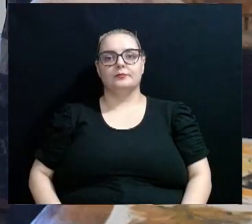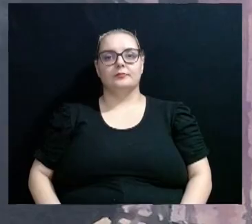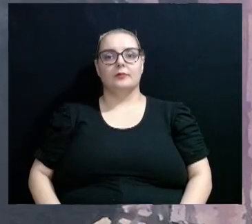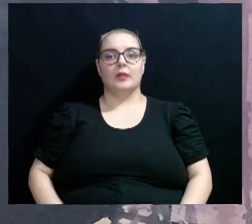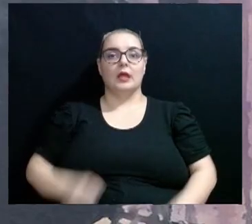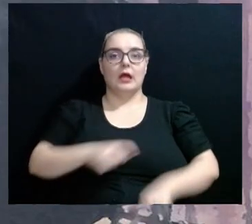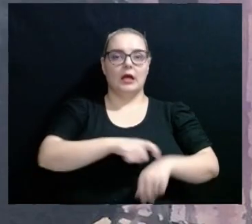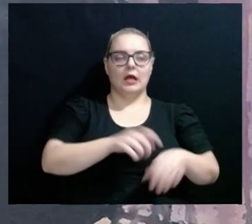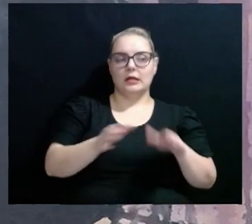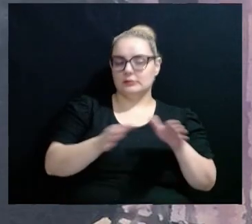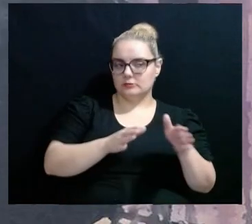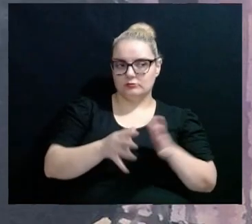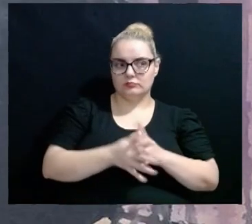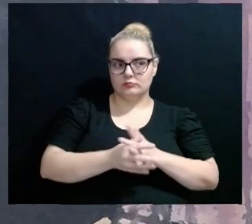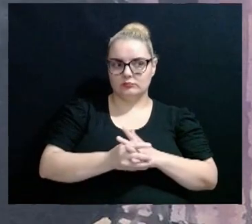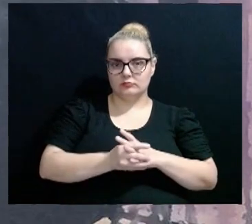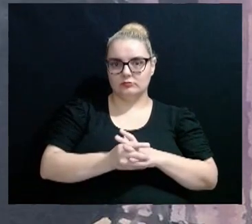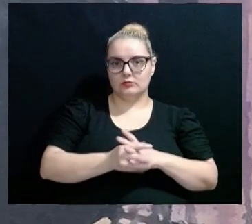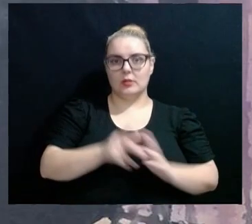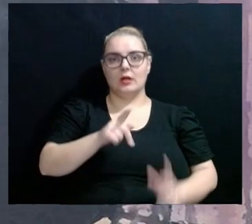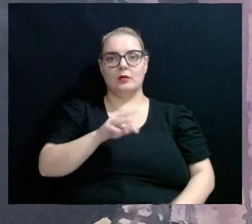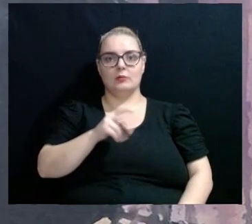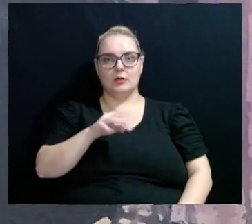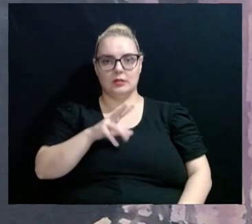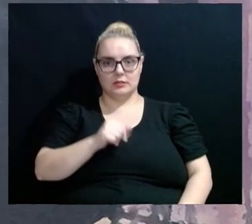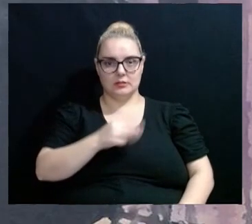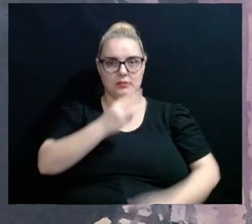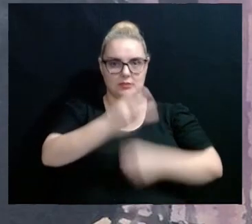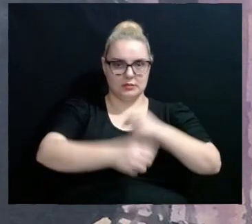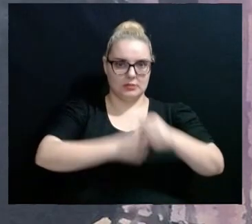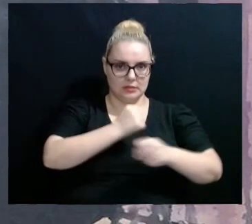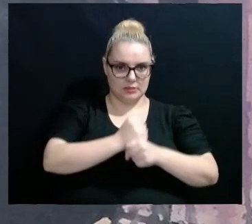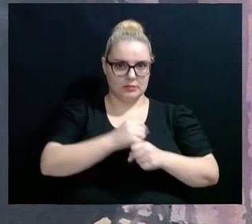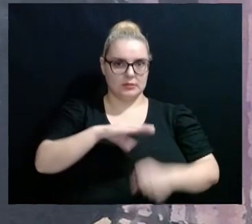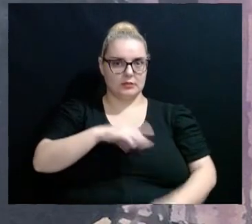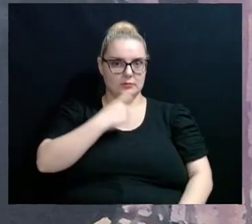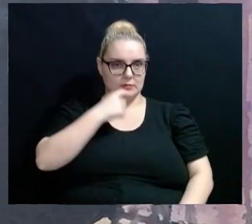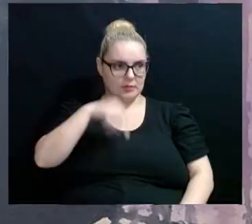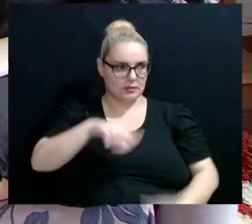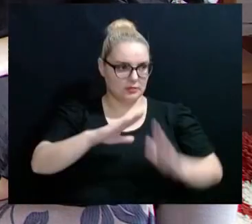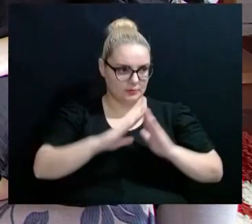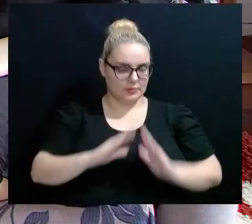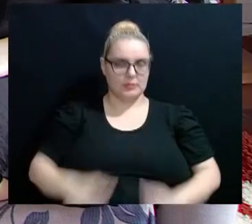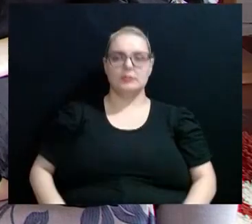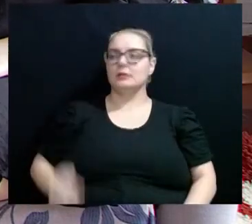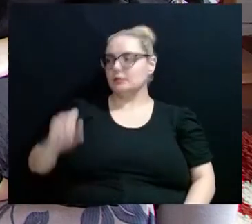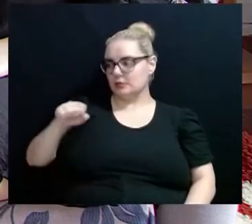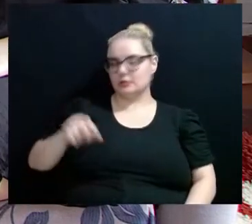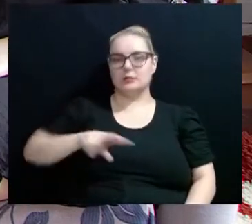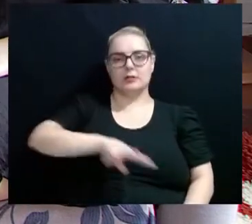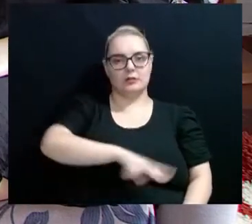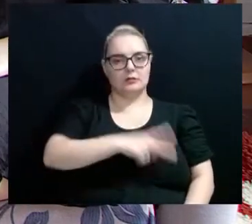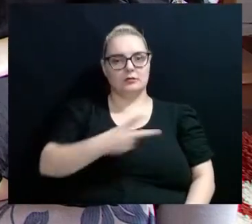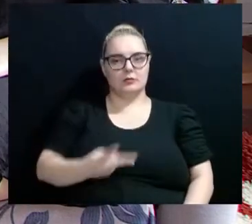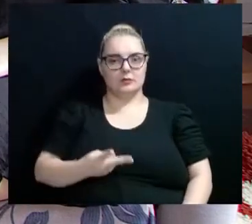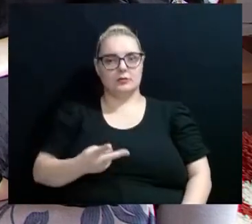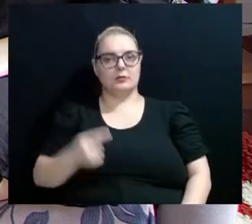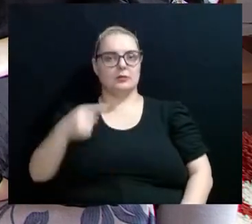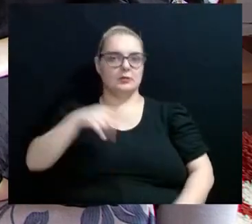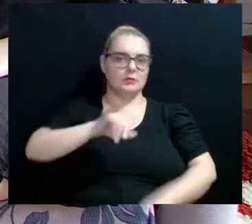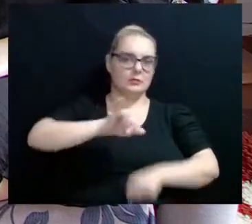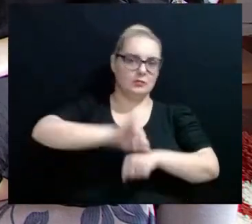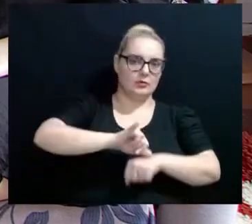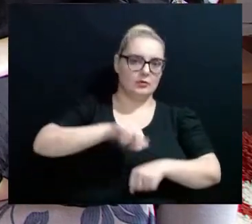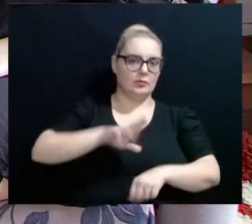Você saiu até então, porque a Patrícia mora há 3 anos em Campinas, é Sim, isso? isso. Até então, essa transição,